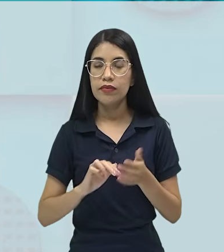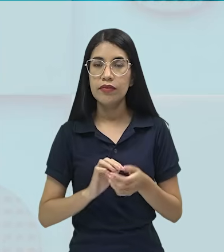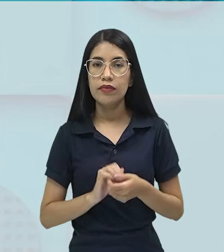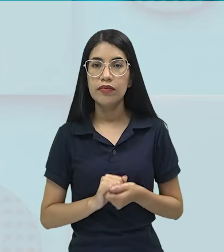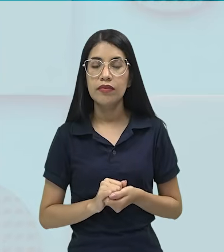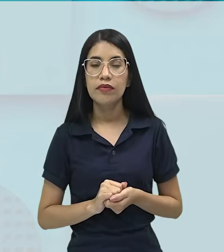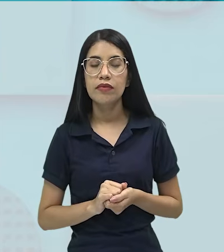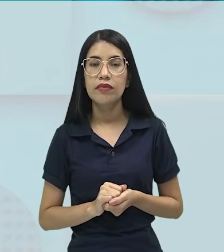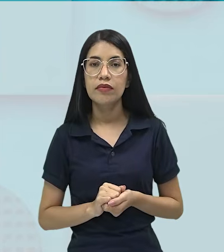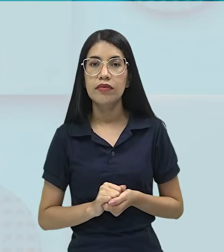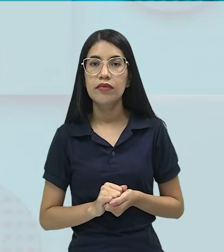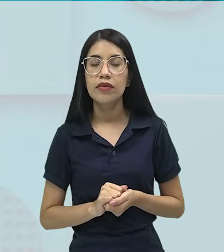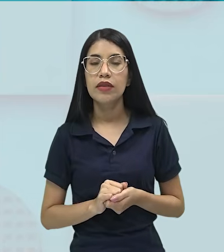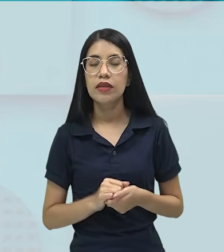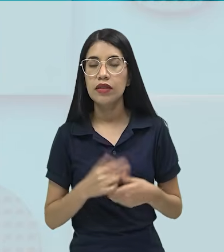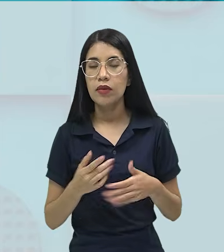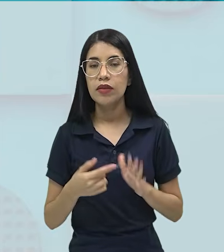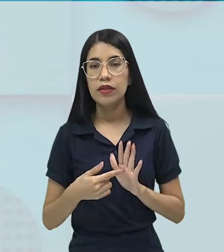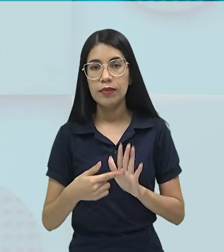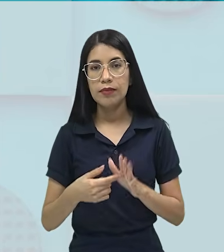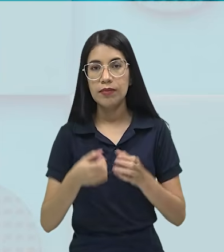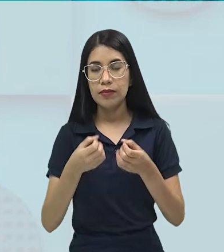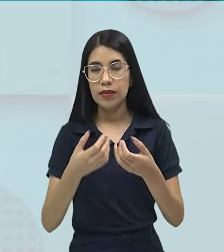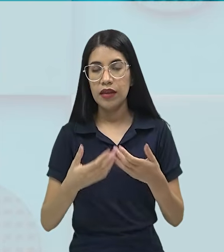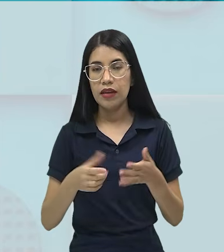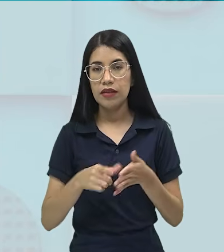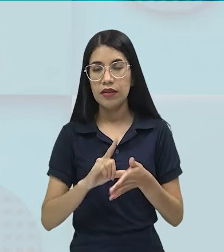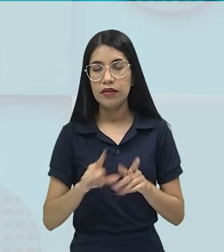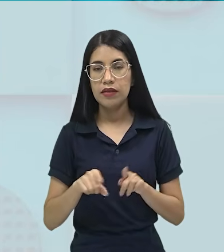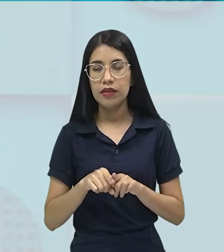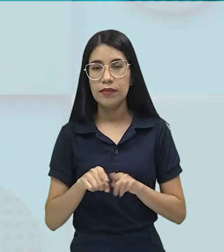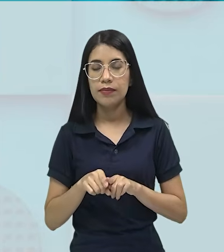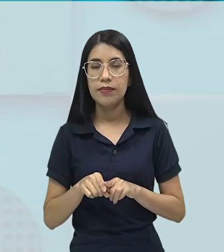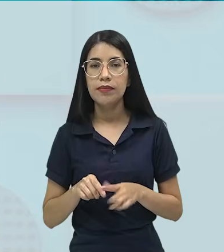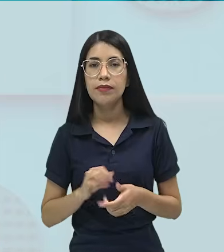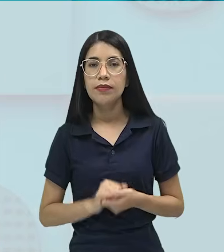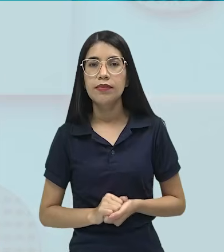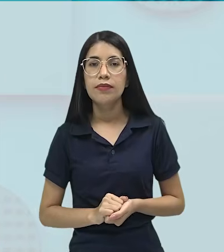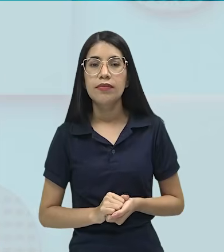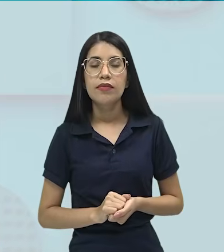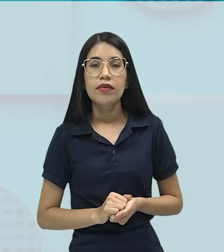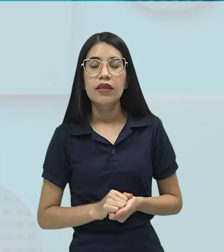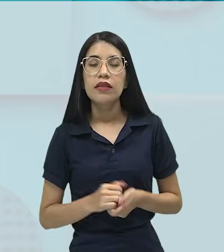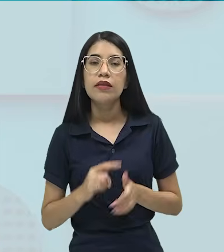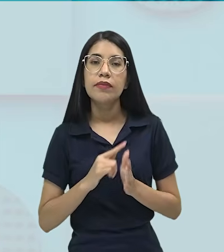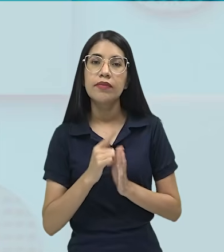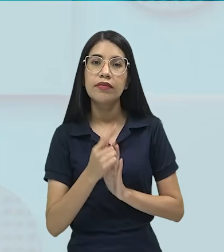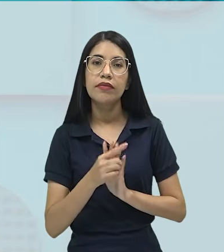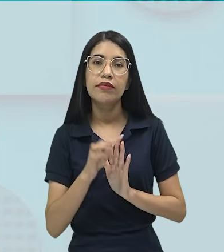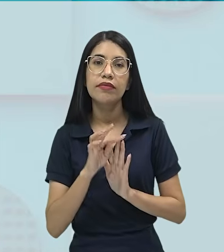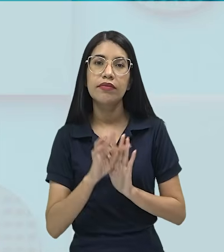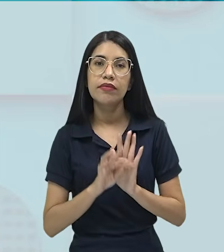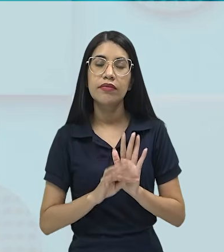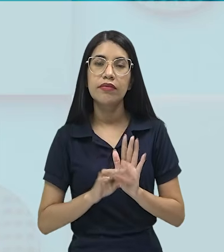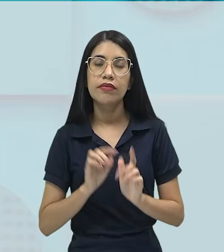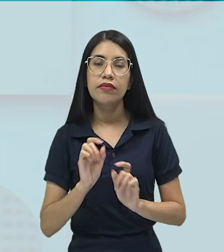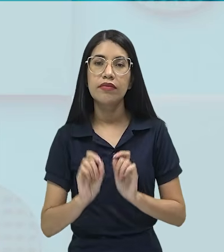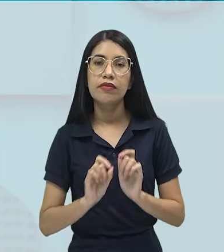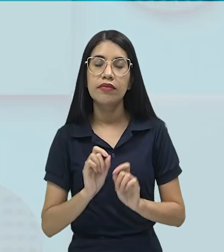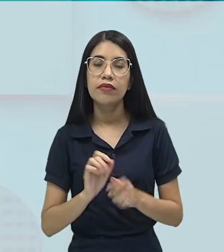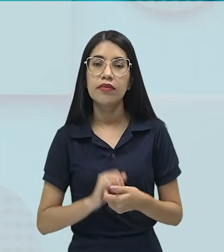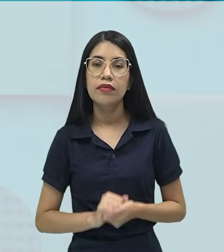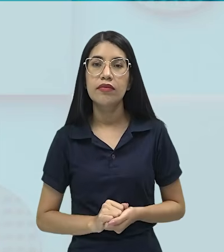finalidades, como eu acabei de mostrar para vocês. Então, os gêneros textuais, eles são o quê?